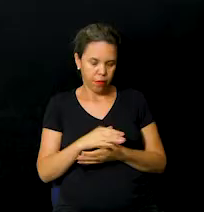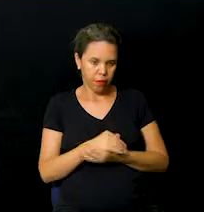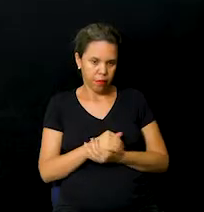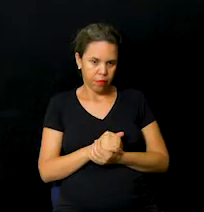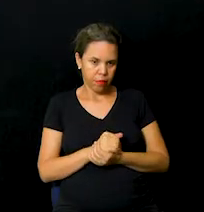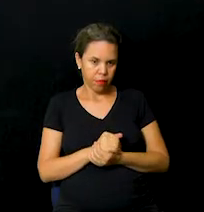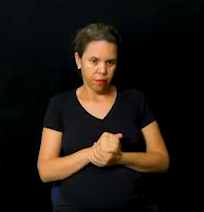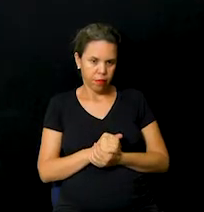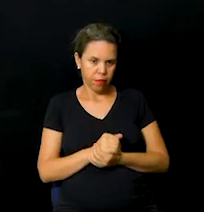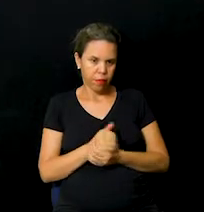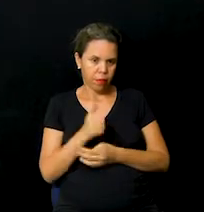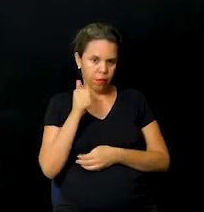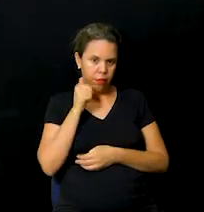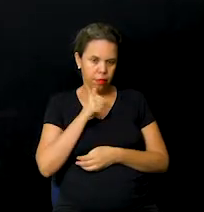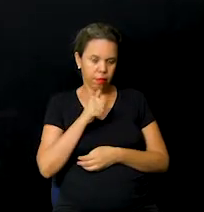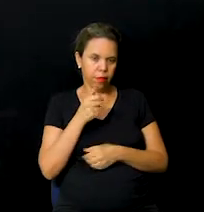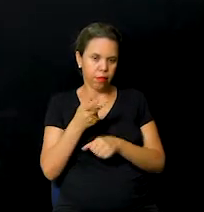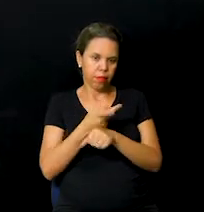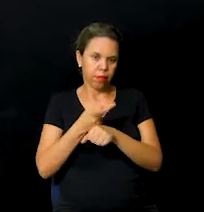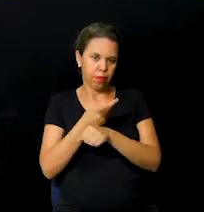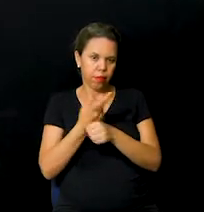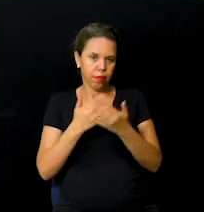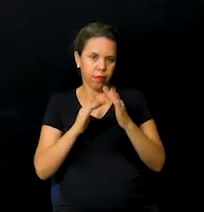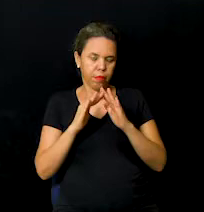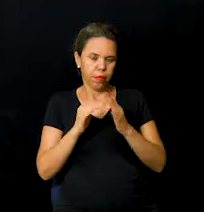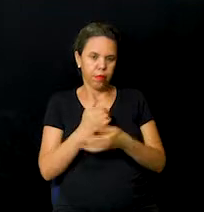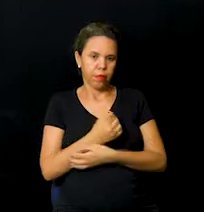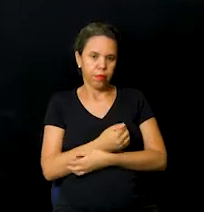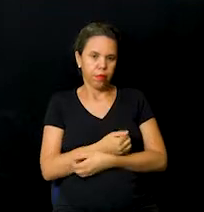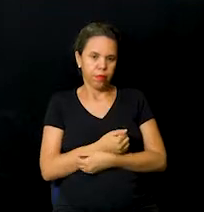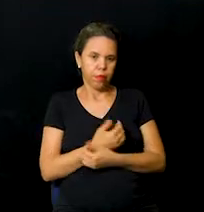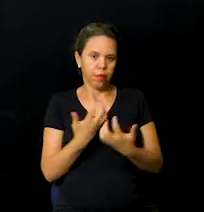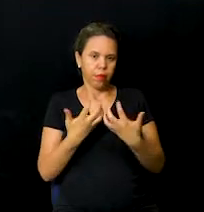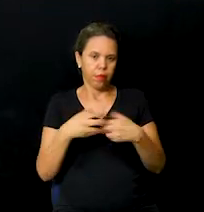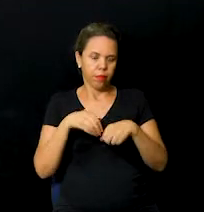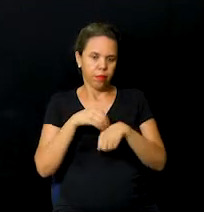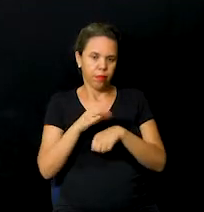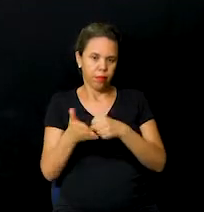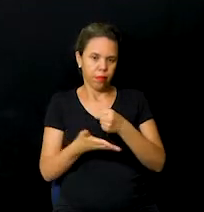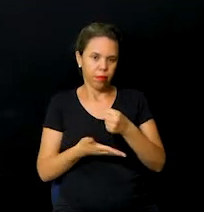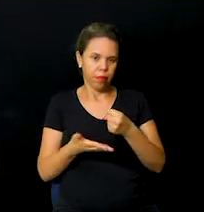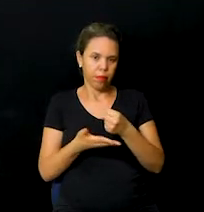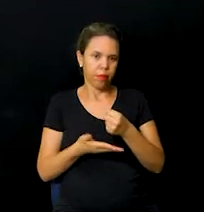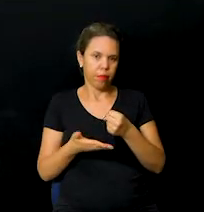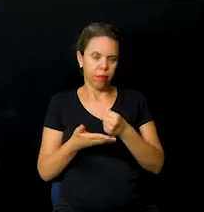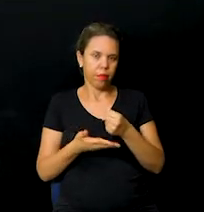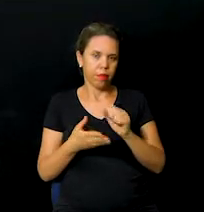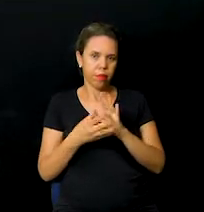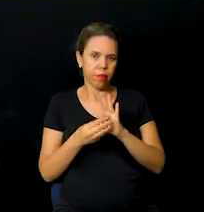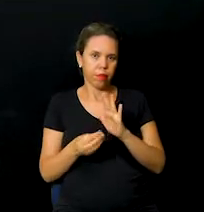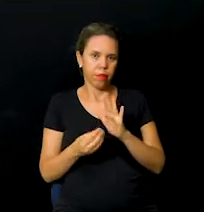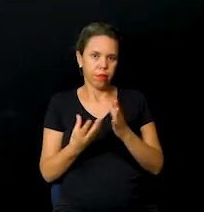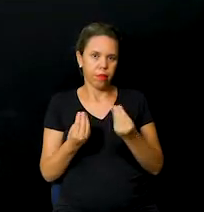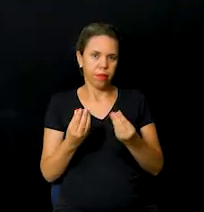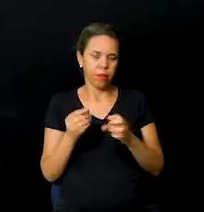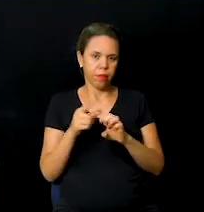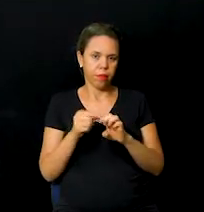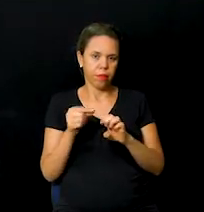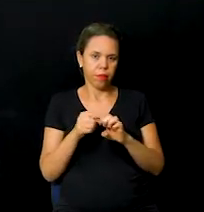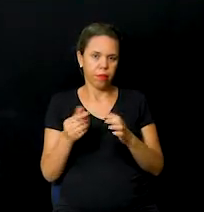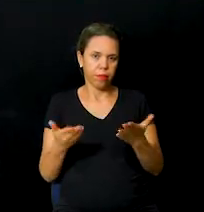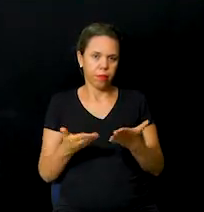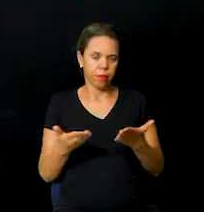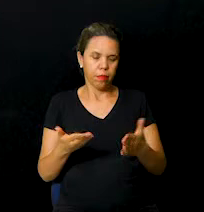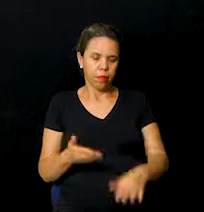Brasil. Essa mulher que procura a escola, ela reflete basicamente o modelo de